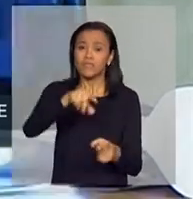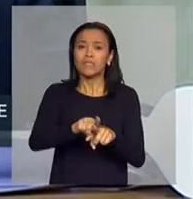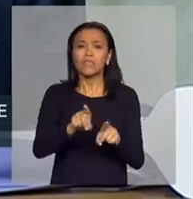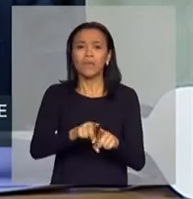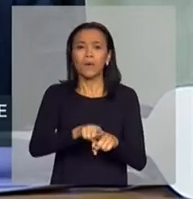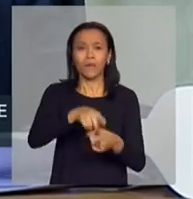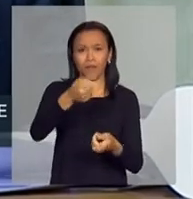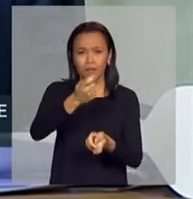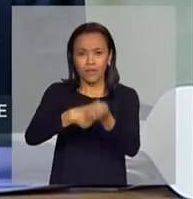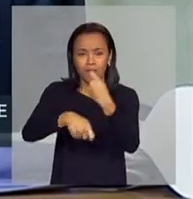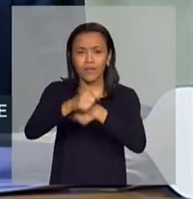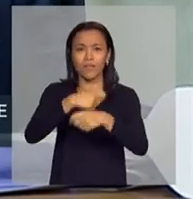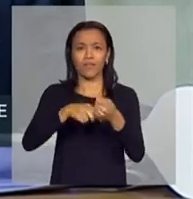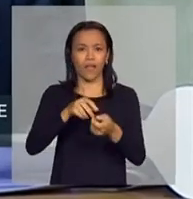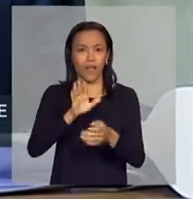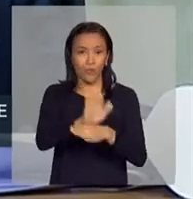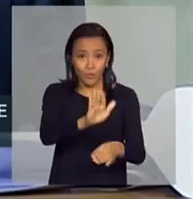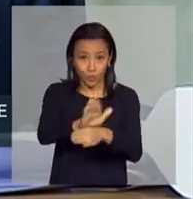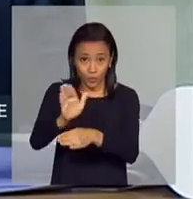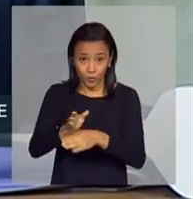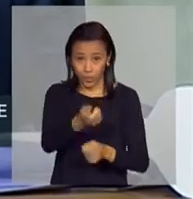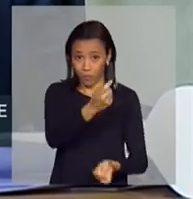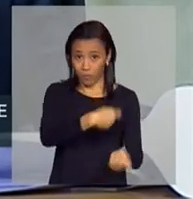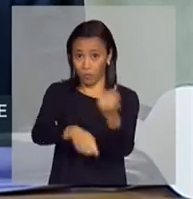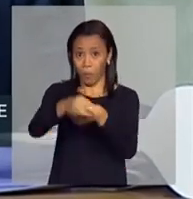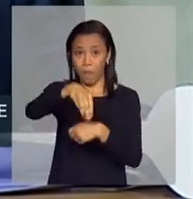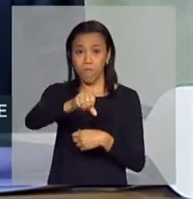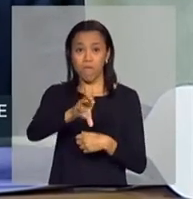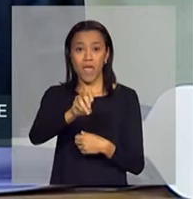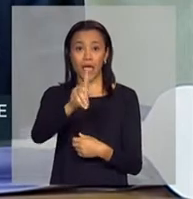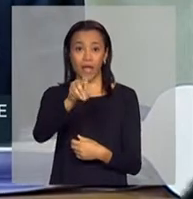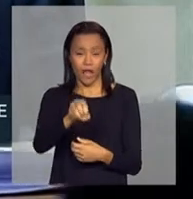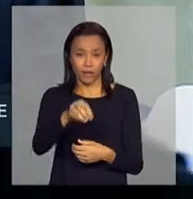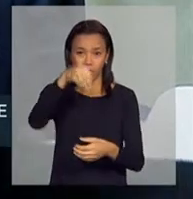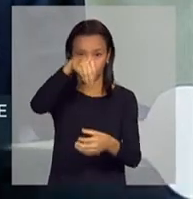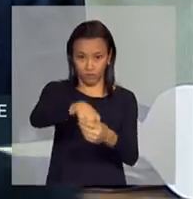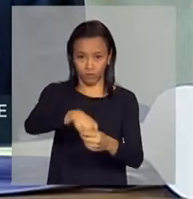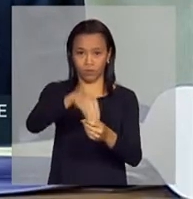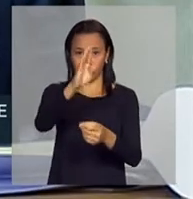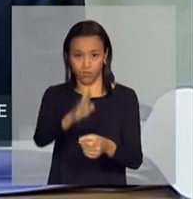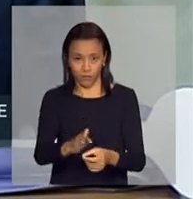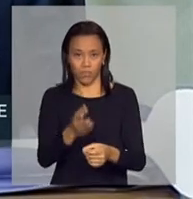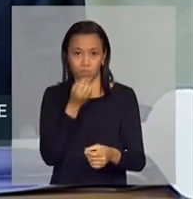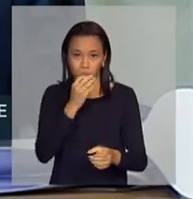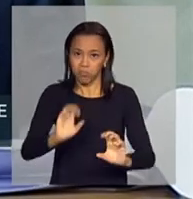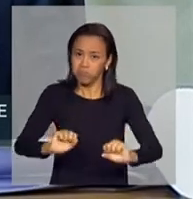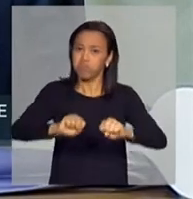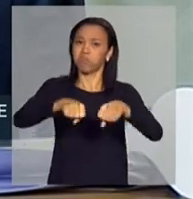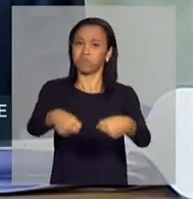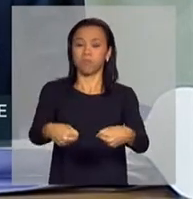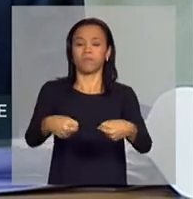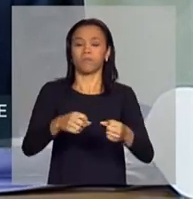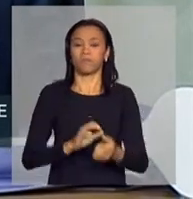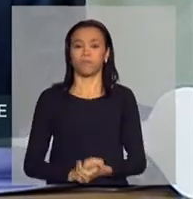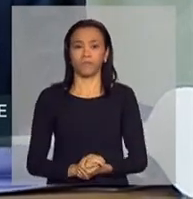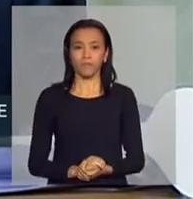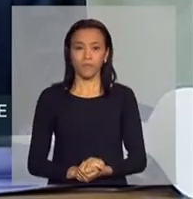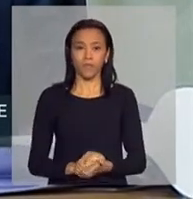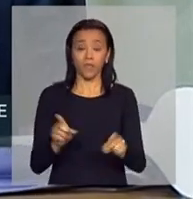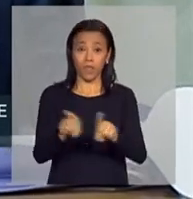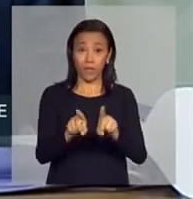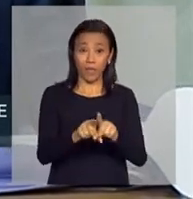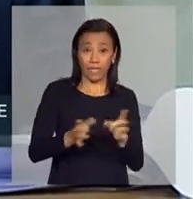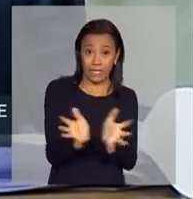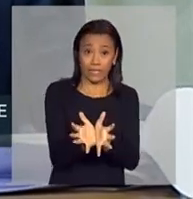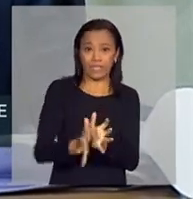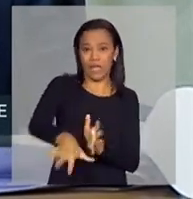ao mercado interno Então ela está numa trajetória de Recuperação é a construção